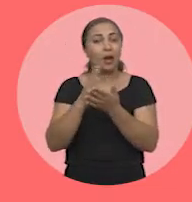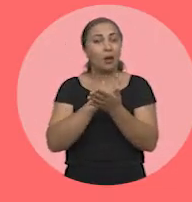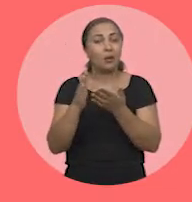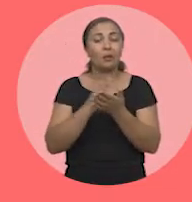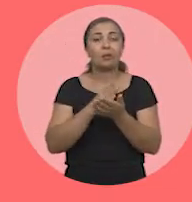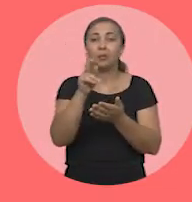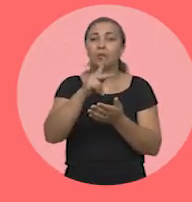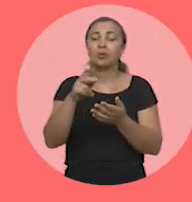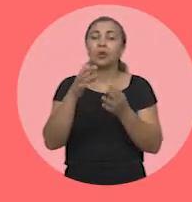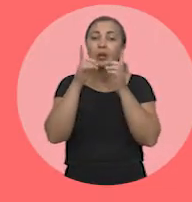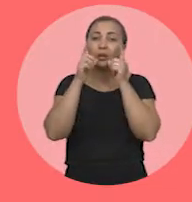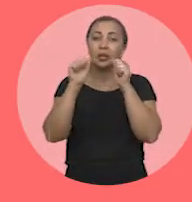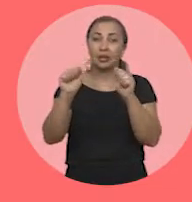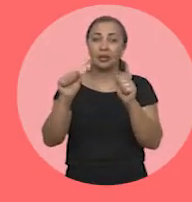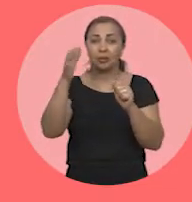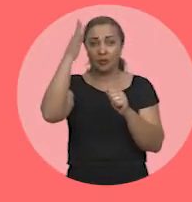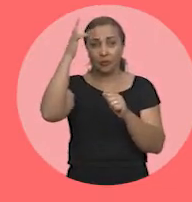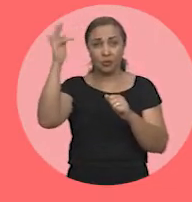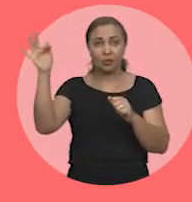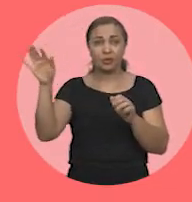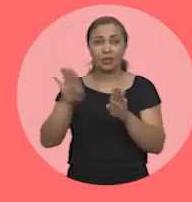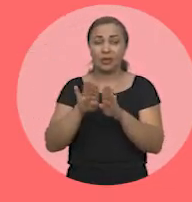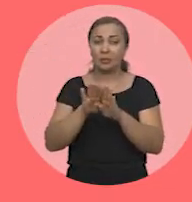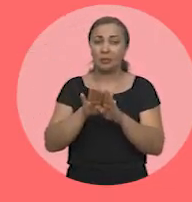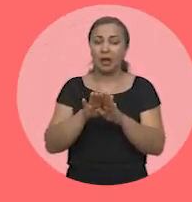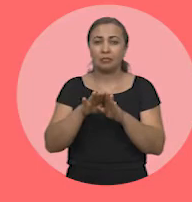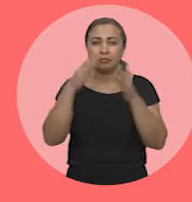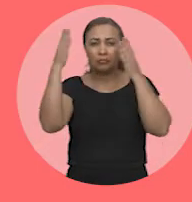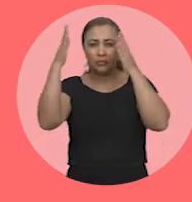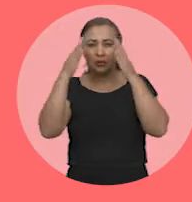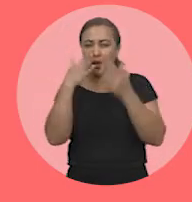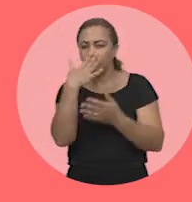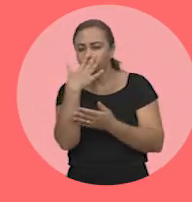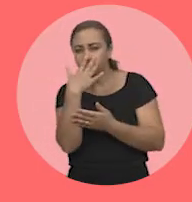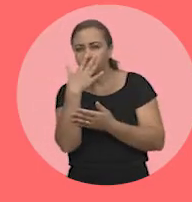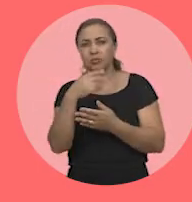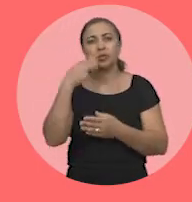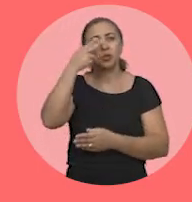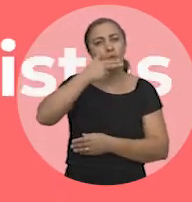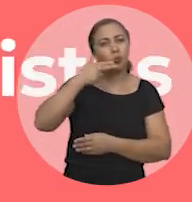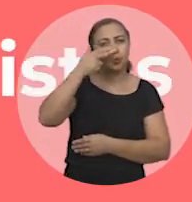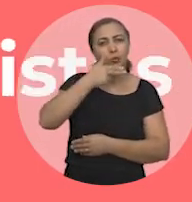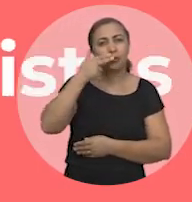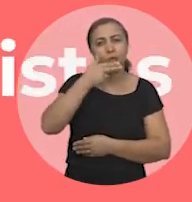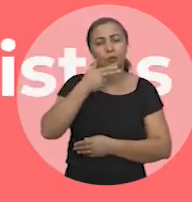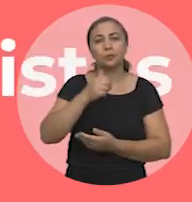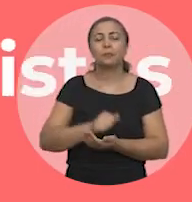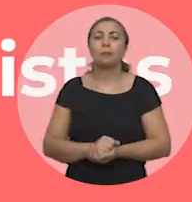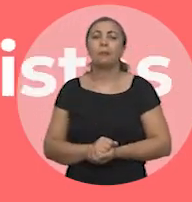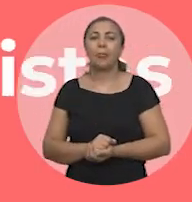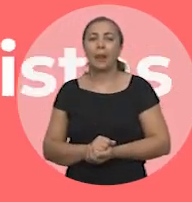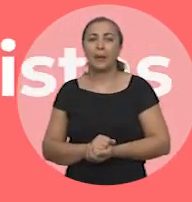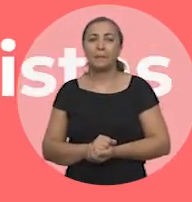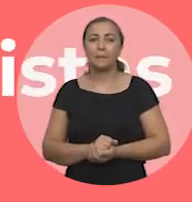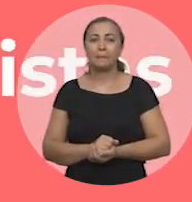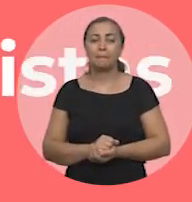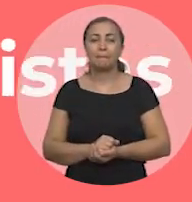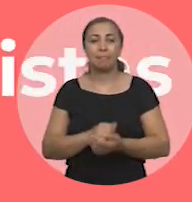alguns professores de línguas, de filosofia, também psicoanalistas, nutricionistas,